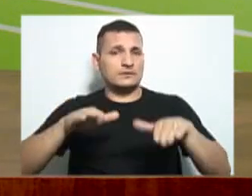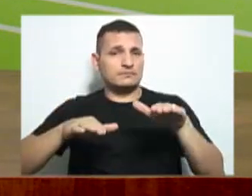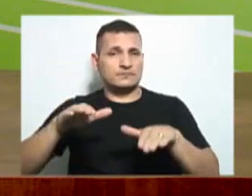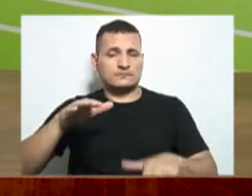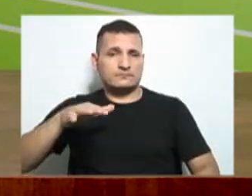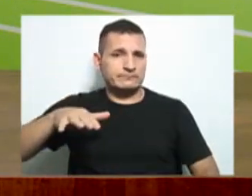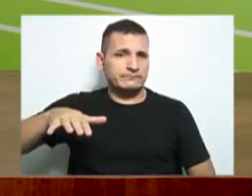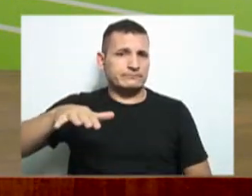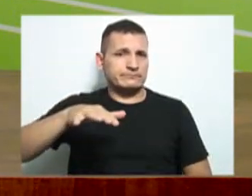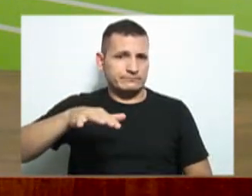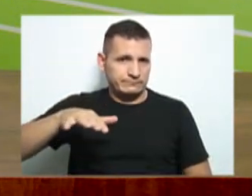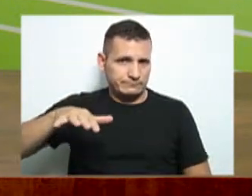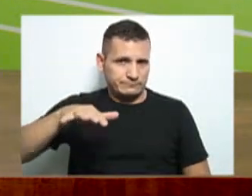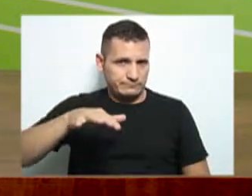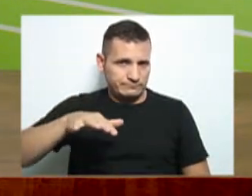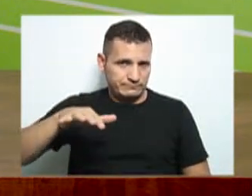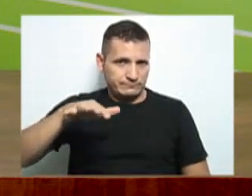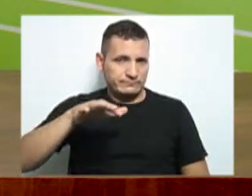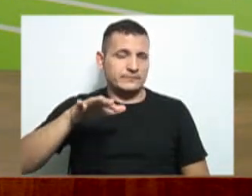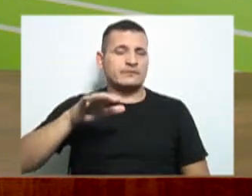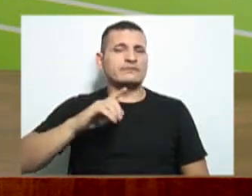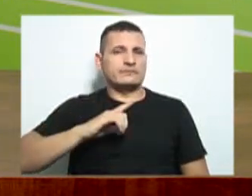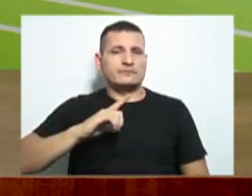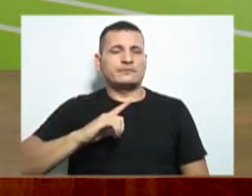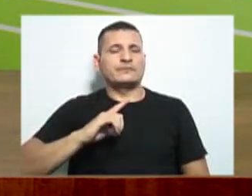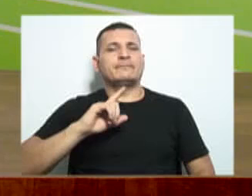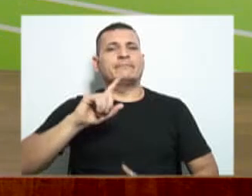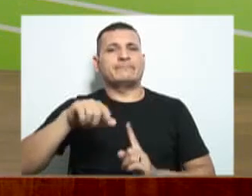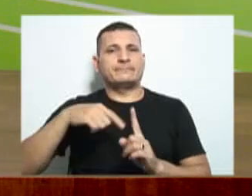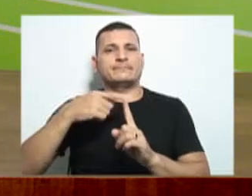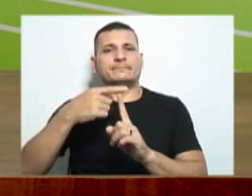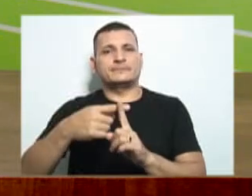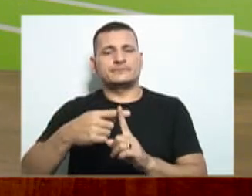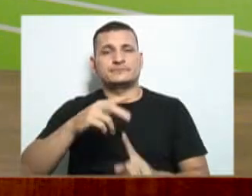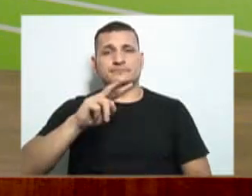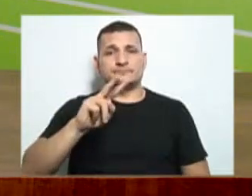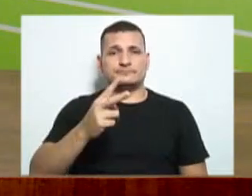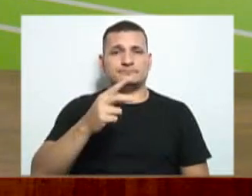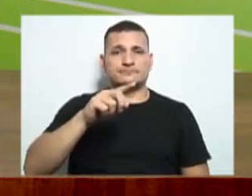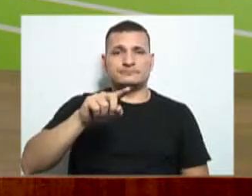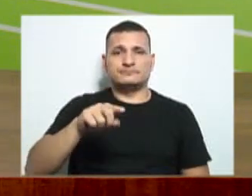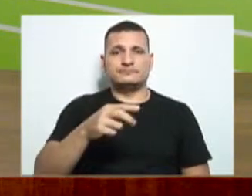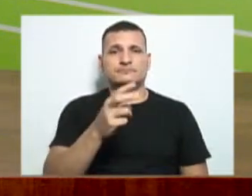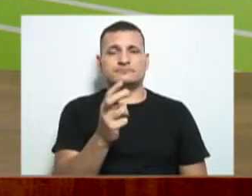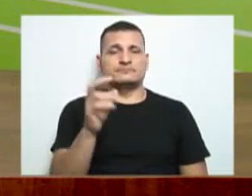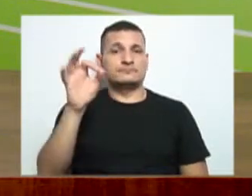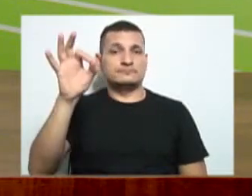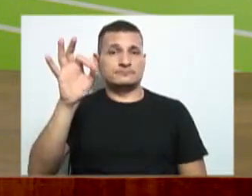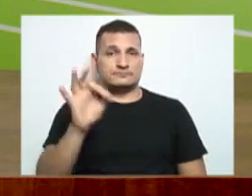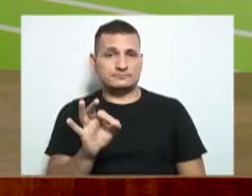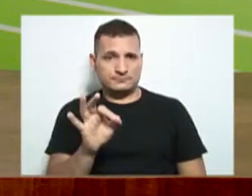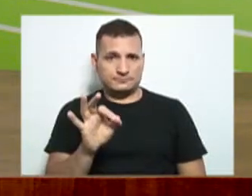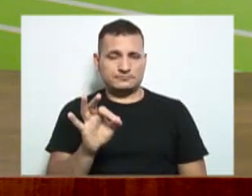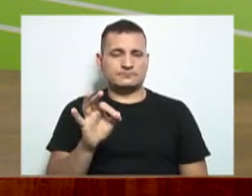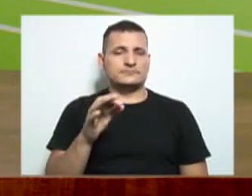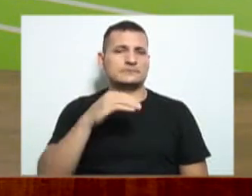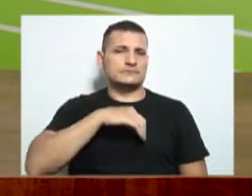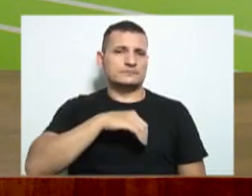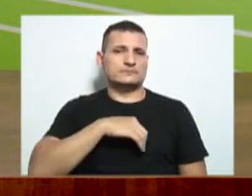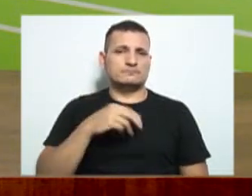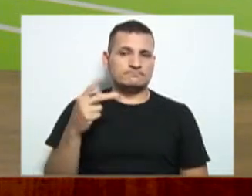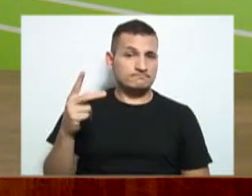mais essa contribuição à SESCOP de 2,5% sobre a remuneração dos seus